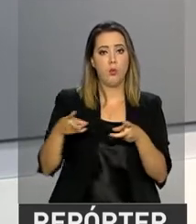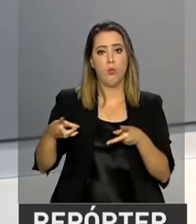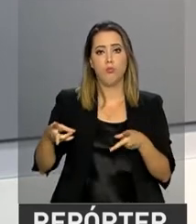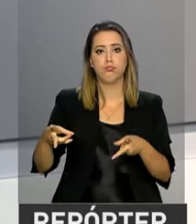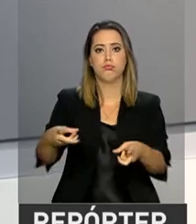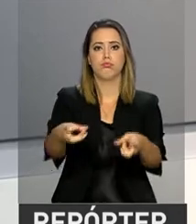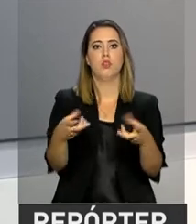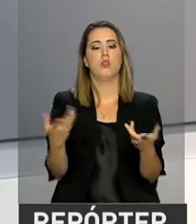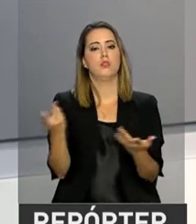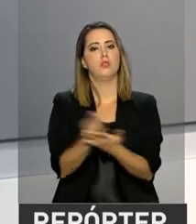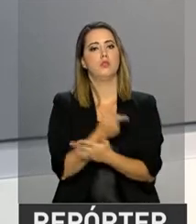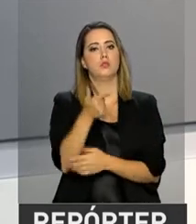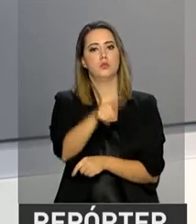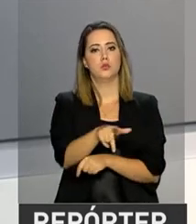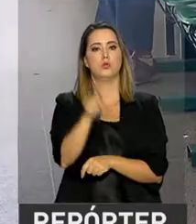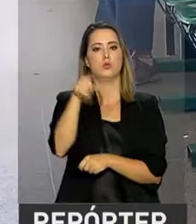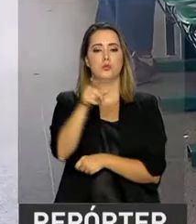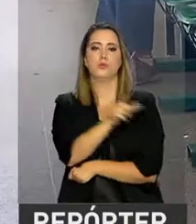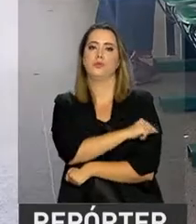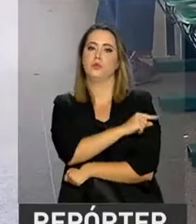a vacina é fundamental.